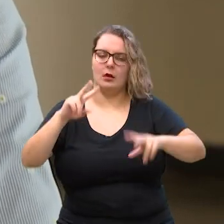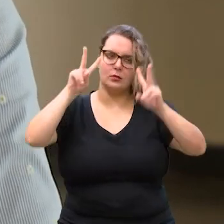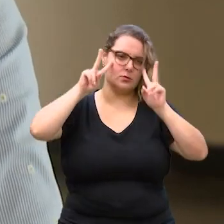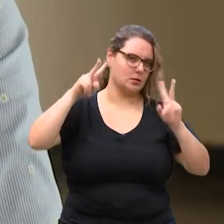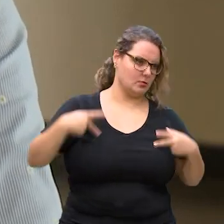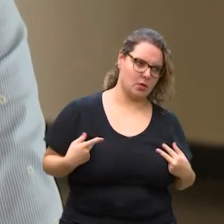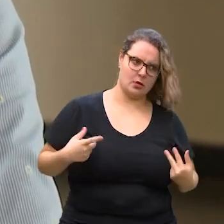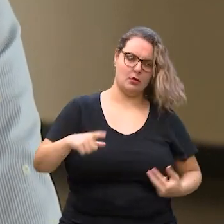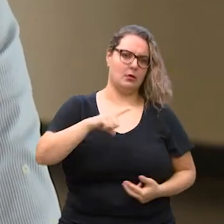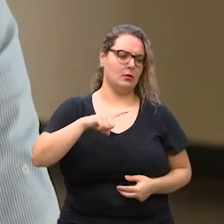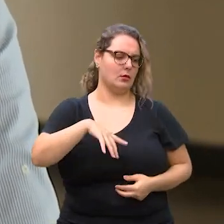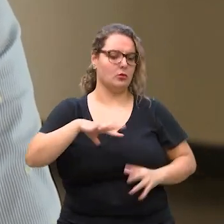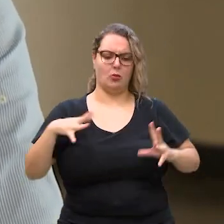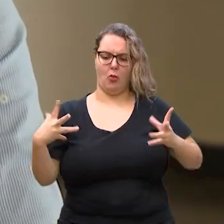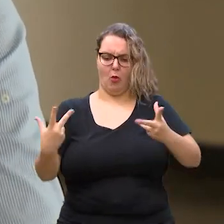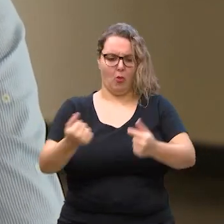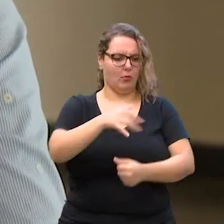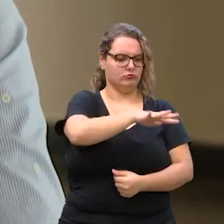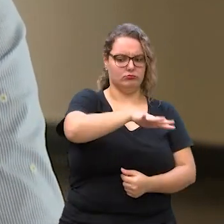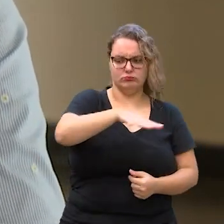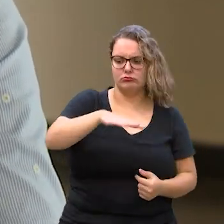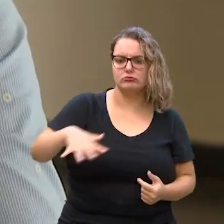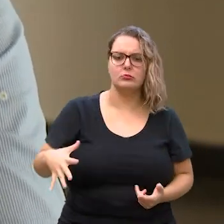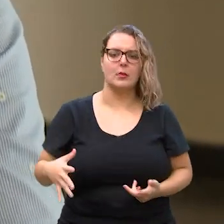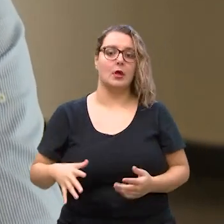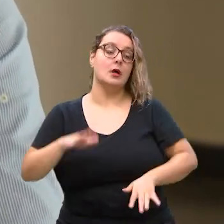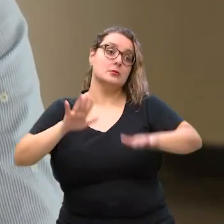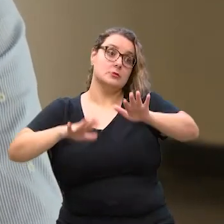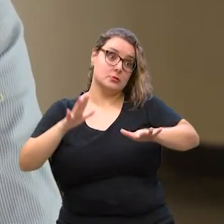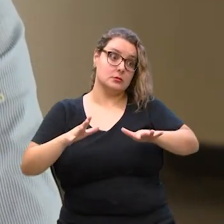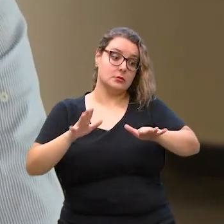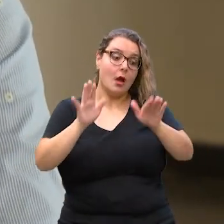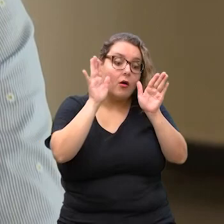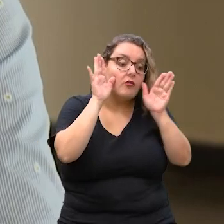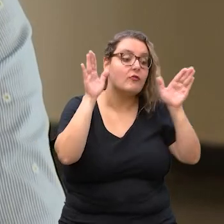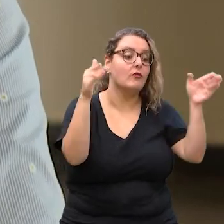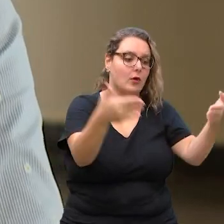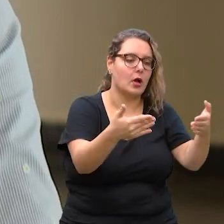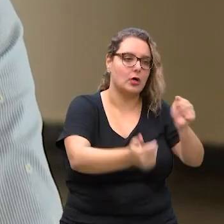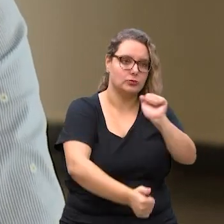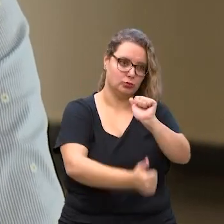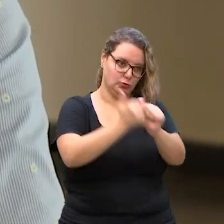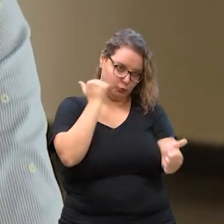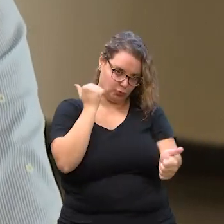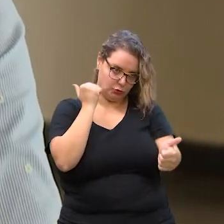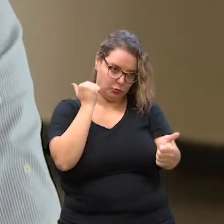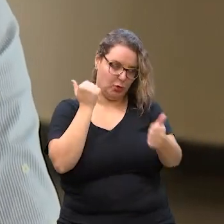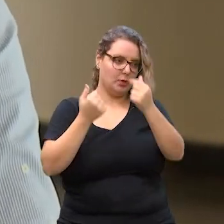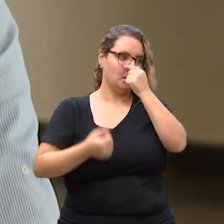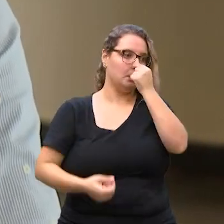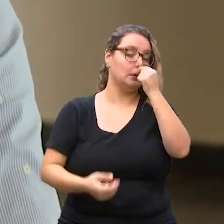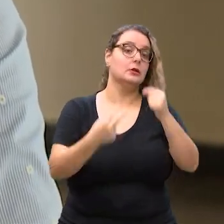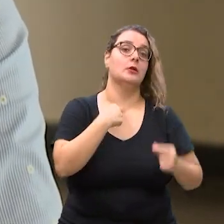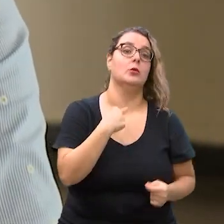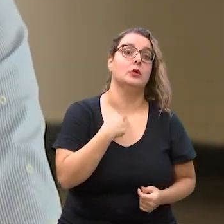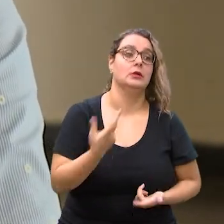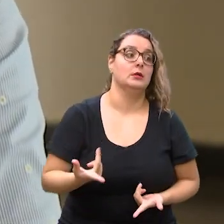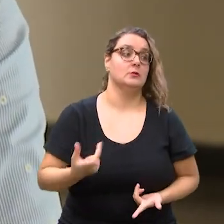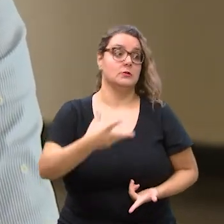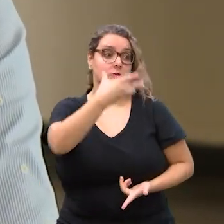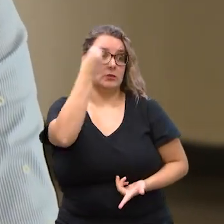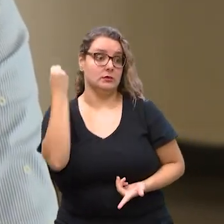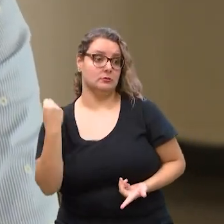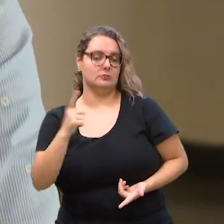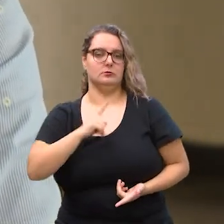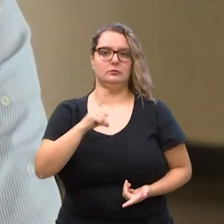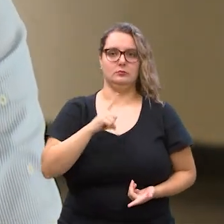áreas da vida dele normalmente, embora muitas vezes ele passe mais tempo dentro da quadra, dentro do campo, mas a gente não pode esquecer que ele tem a família, que